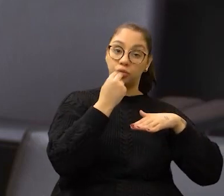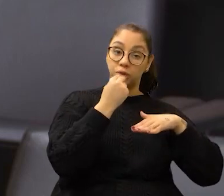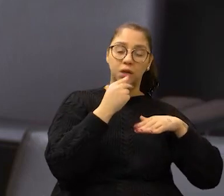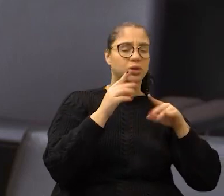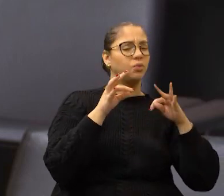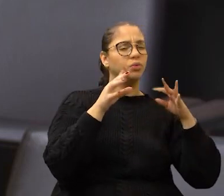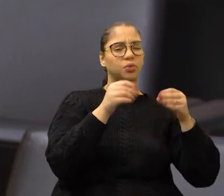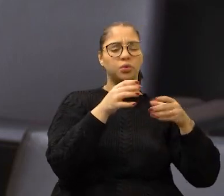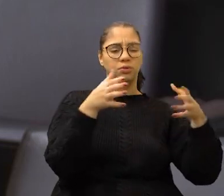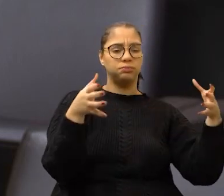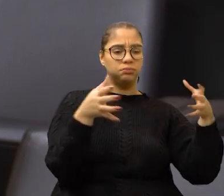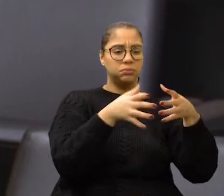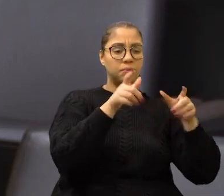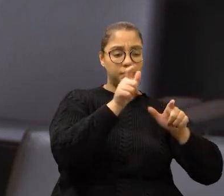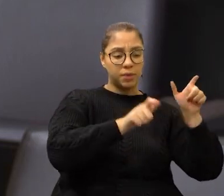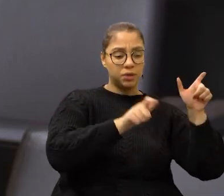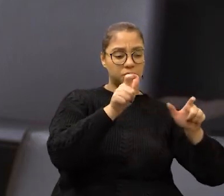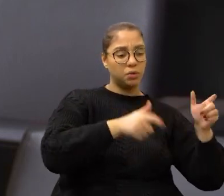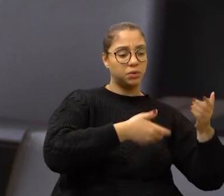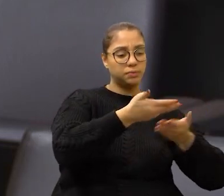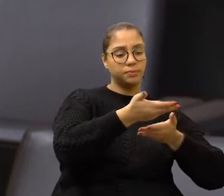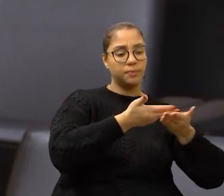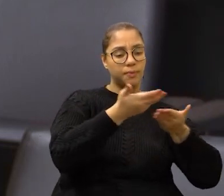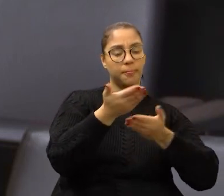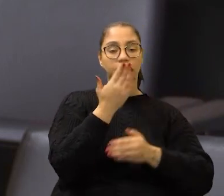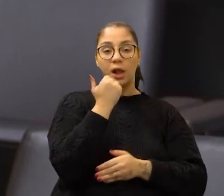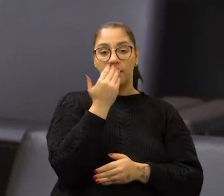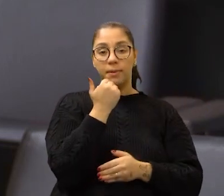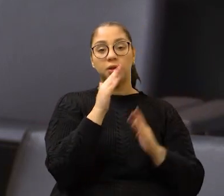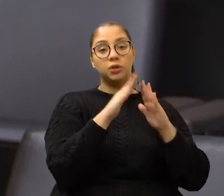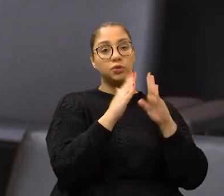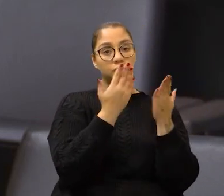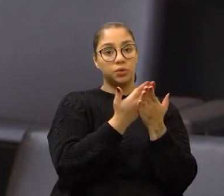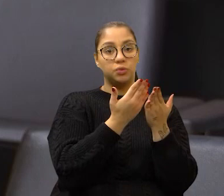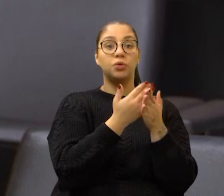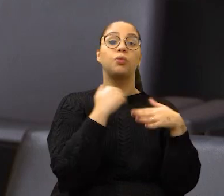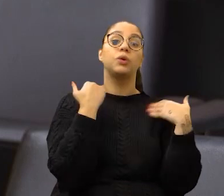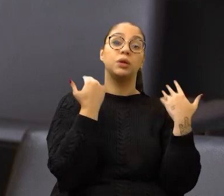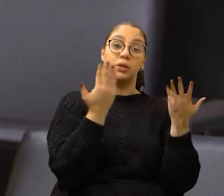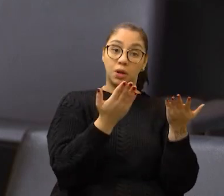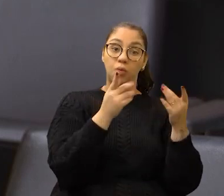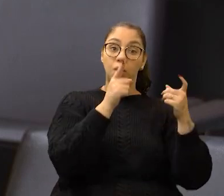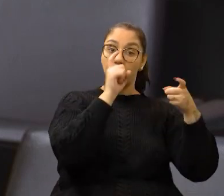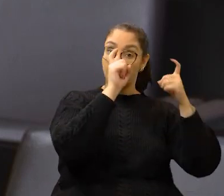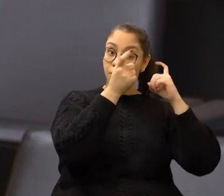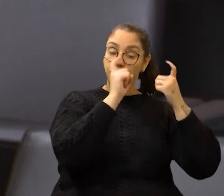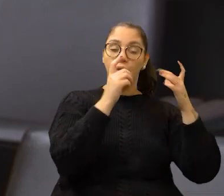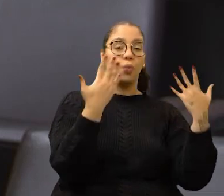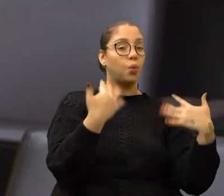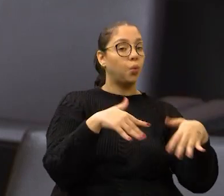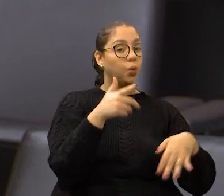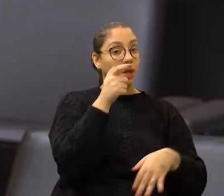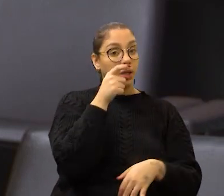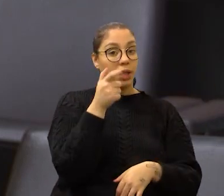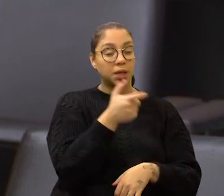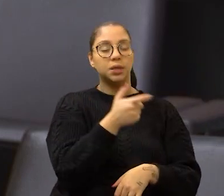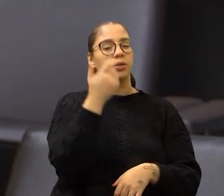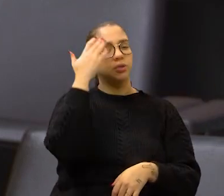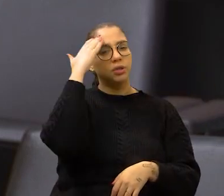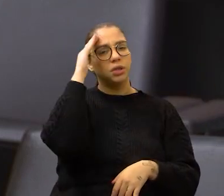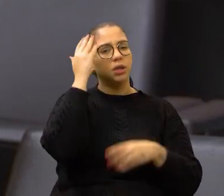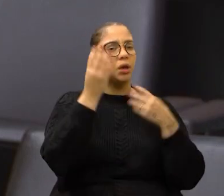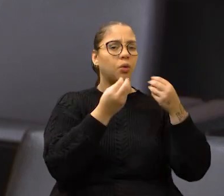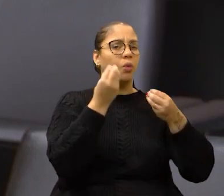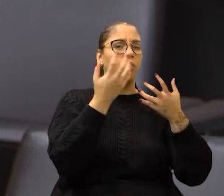todas as pessoas envolvidas na alimentação escolar. Então, foi uma reunião muito interessante para a